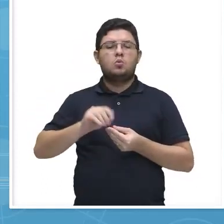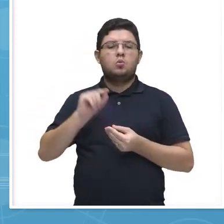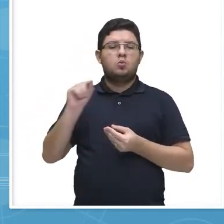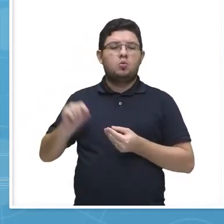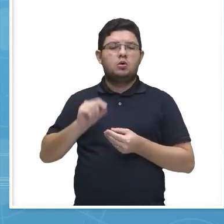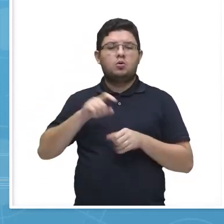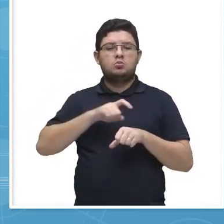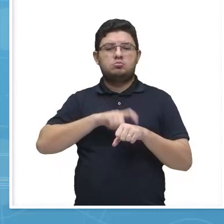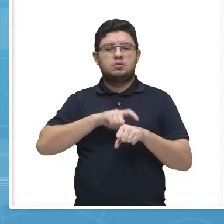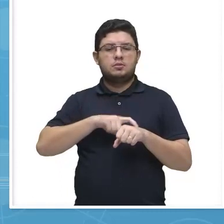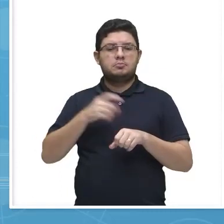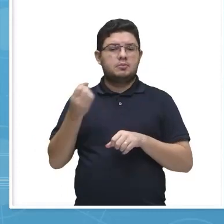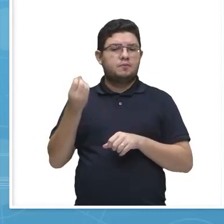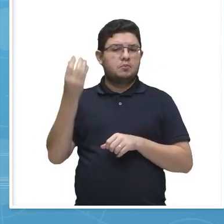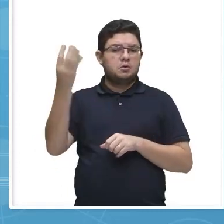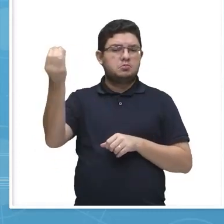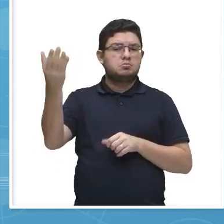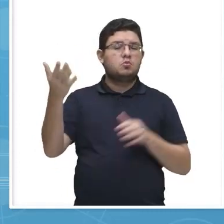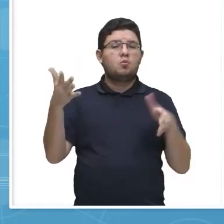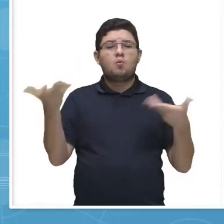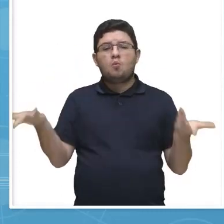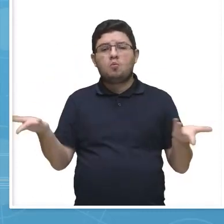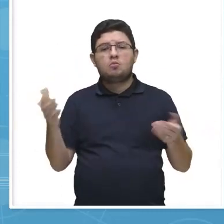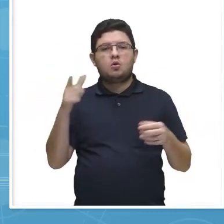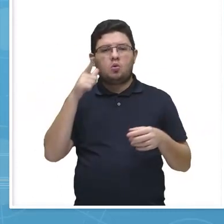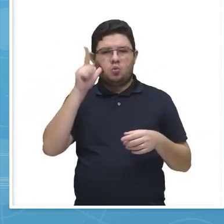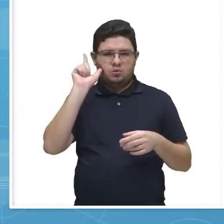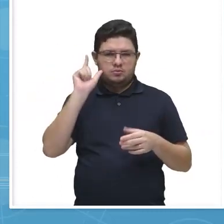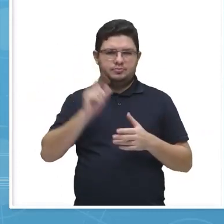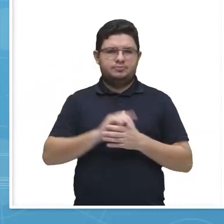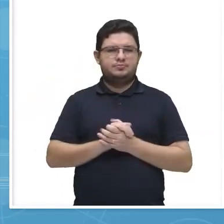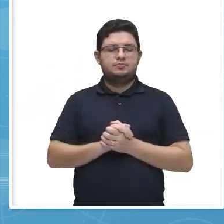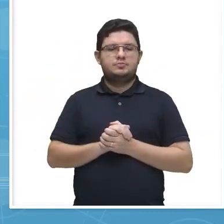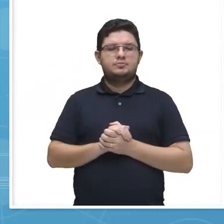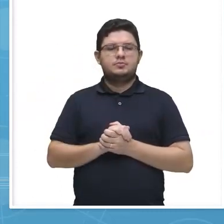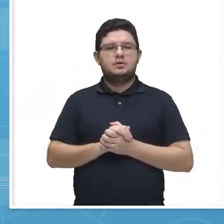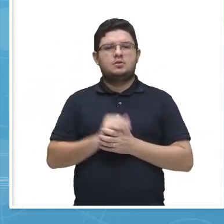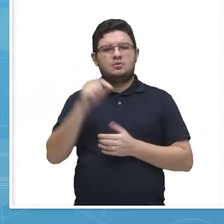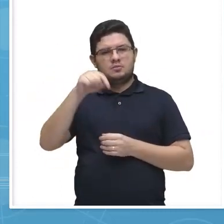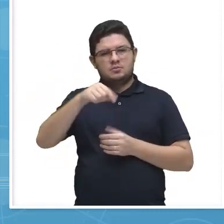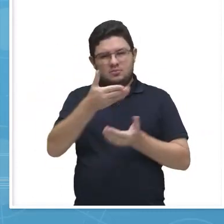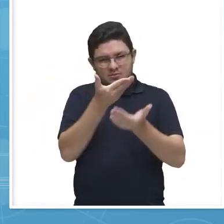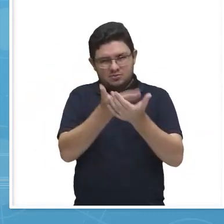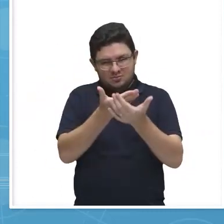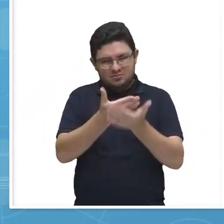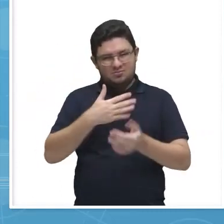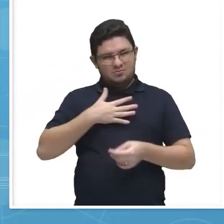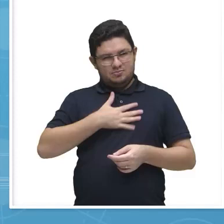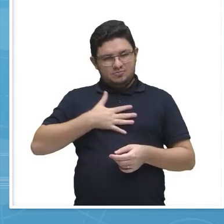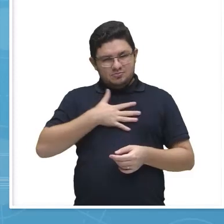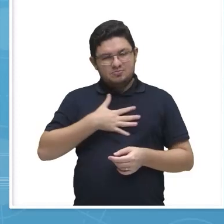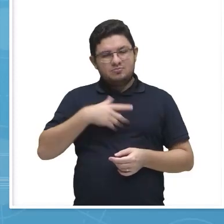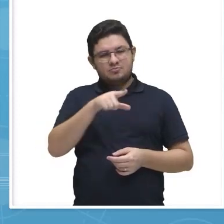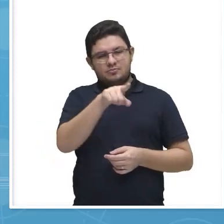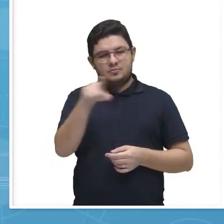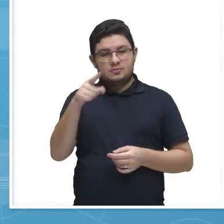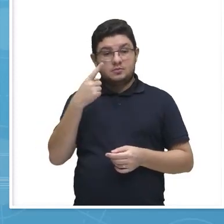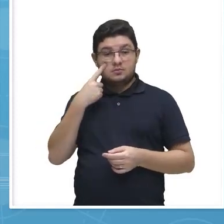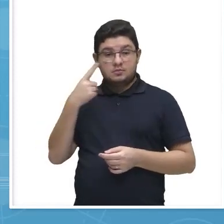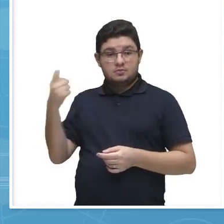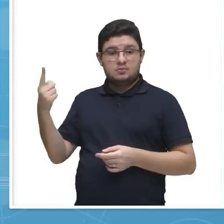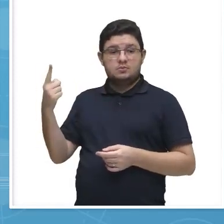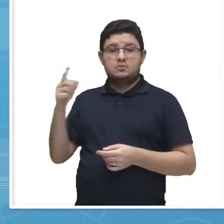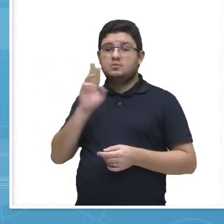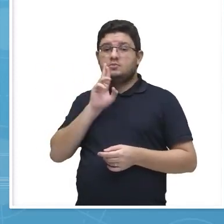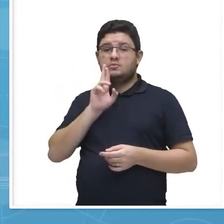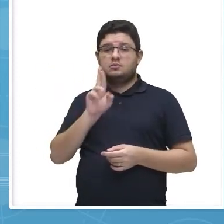desta viagem. Foi quando? Foi ontem. Amores da minha vida, foi um prazer imenso estar aqui com vocês. Vamos mostrar o gabarito, só para